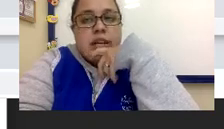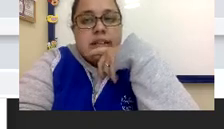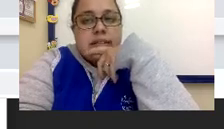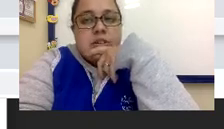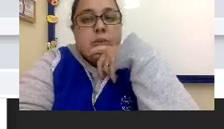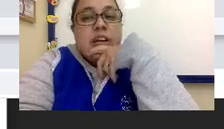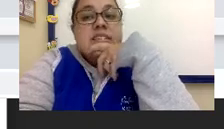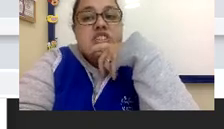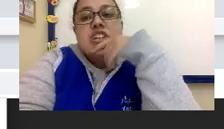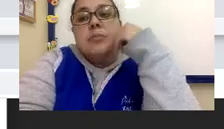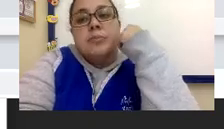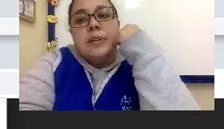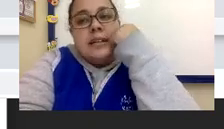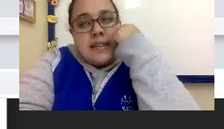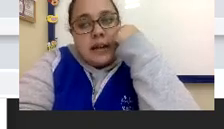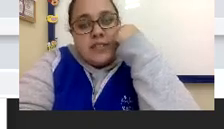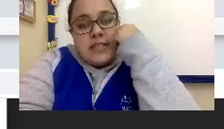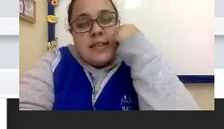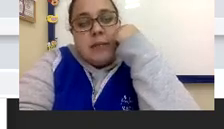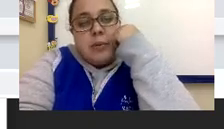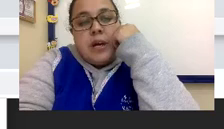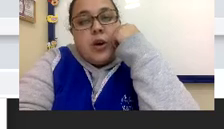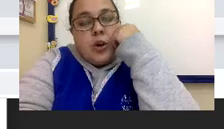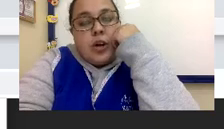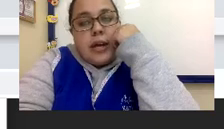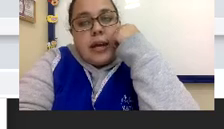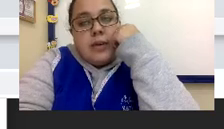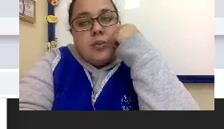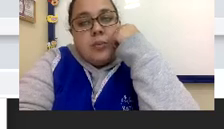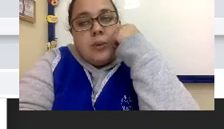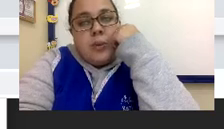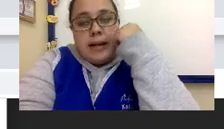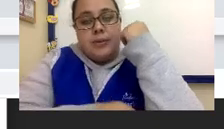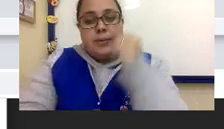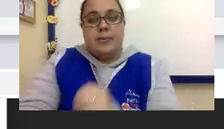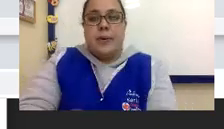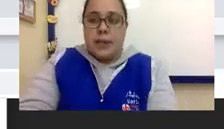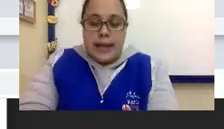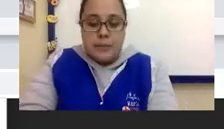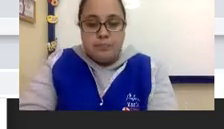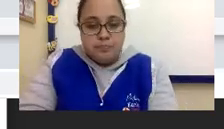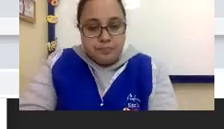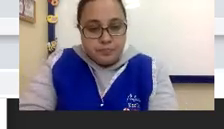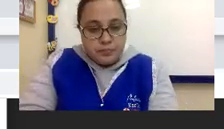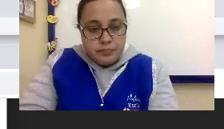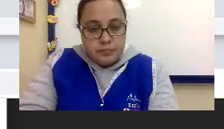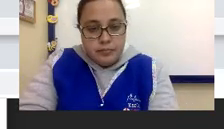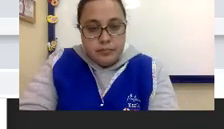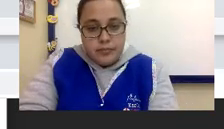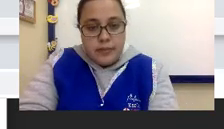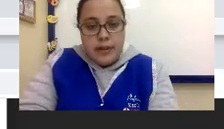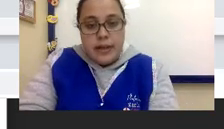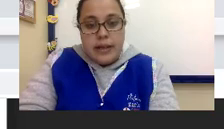em proteínas? Como que eles se chamam? Será que vocês lembram? Coloquem aí no número 4, ok?